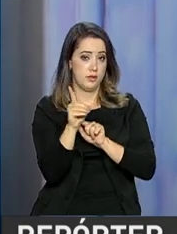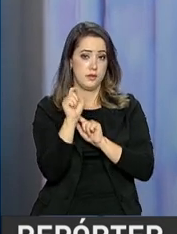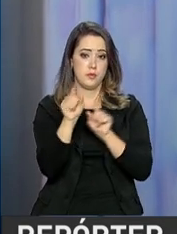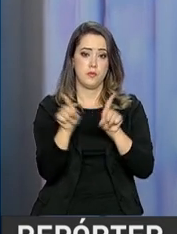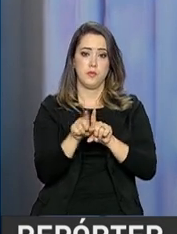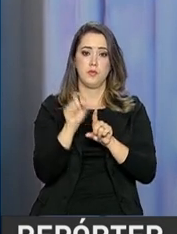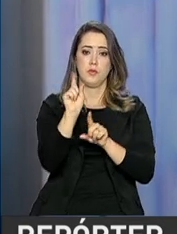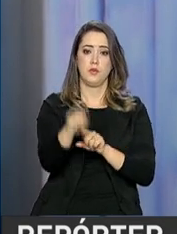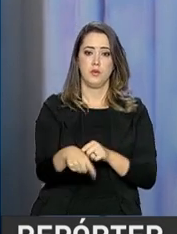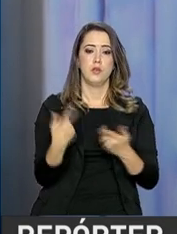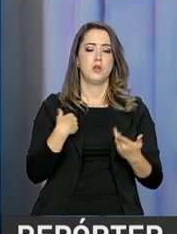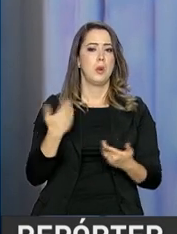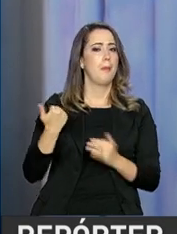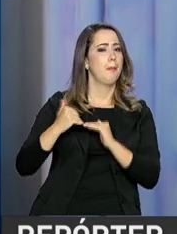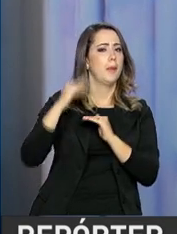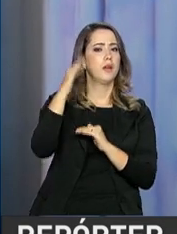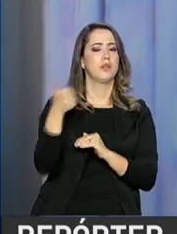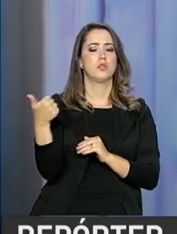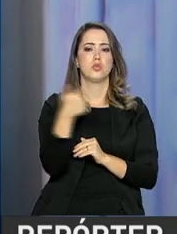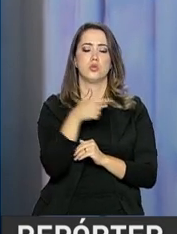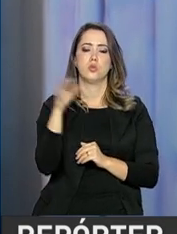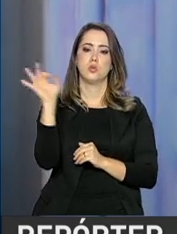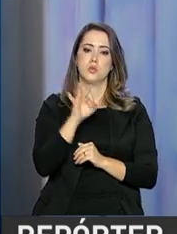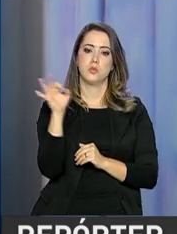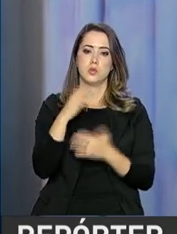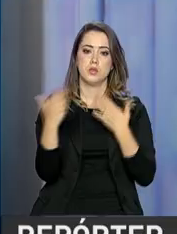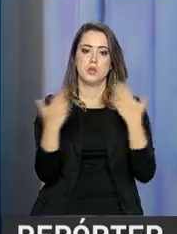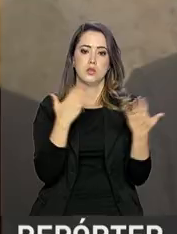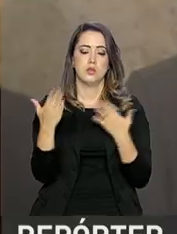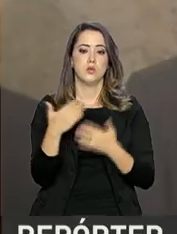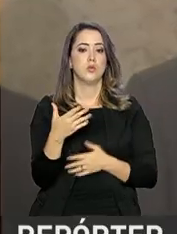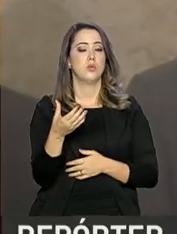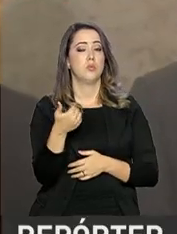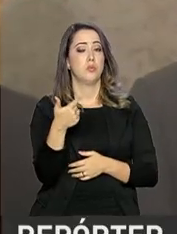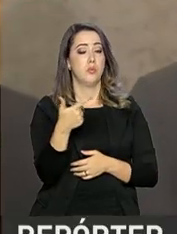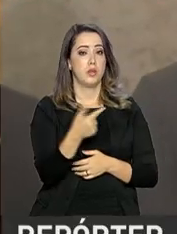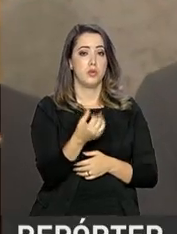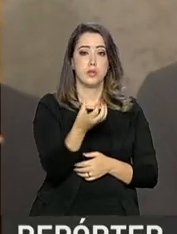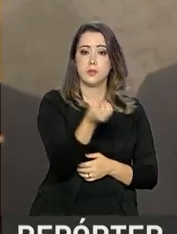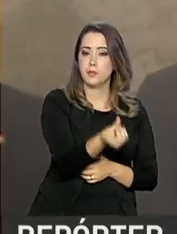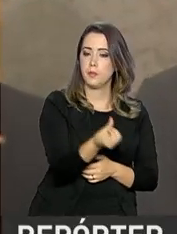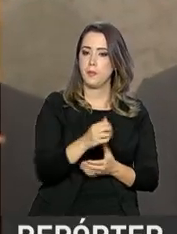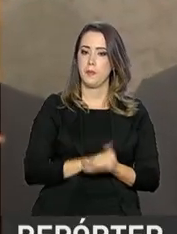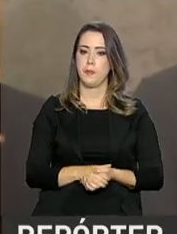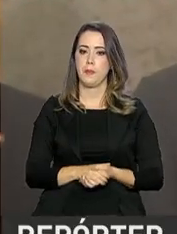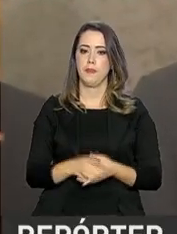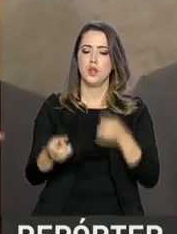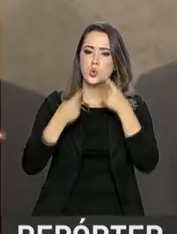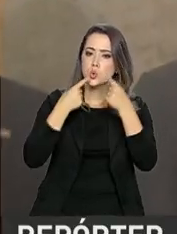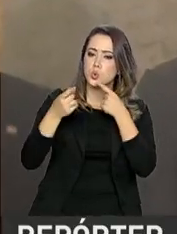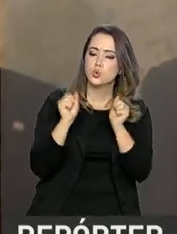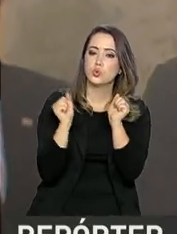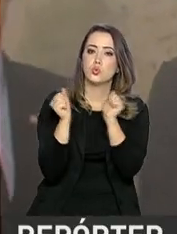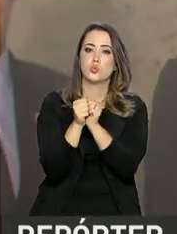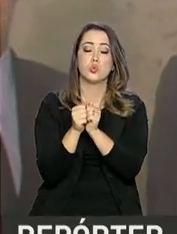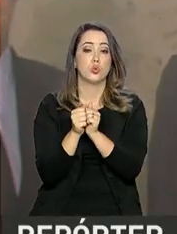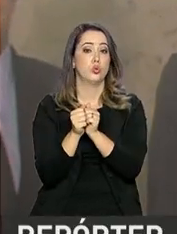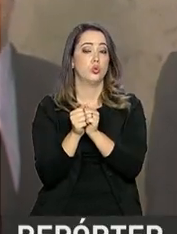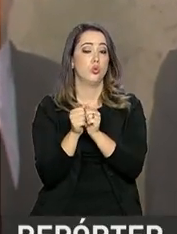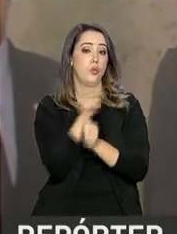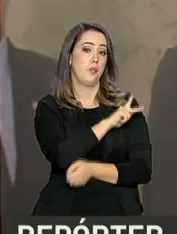US$ 1,3 bilhão, aumento de 12% em relação a 2016. Benítez disse que discutiu com Michel Temer sobre